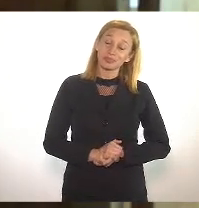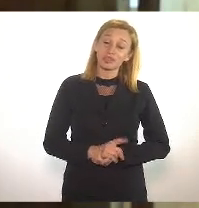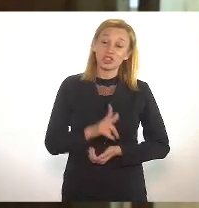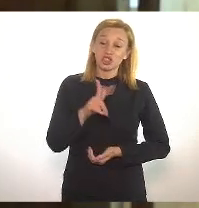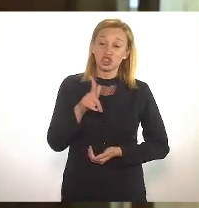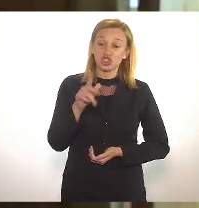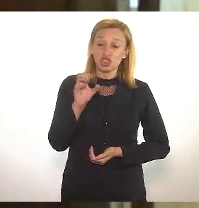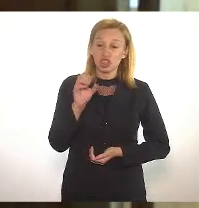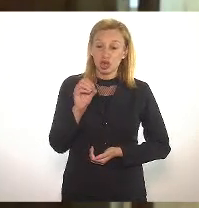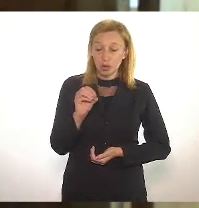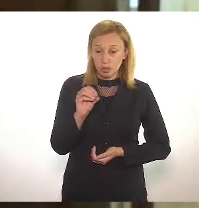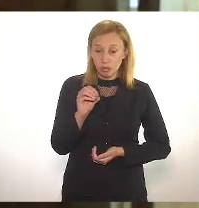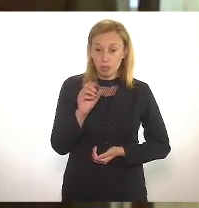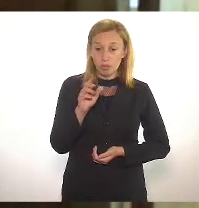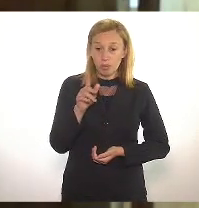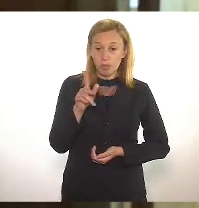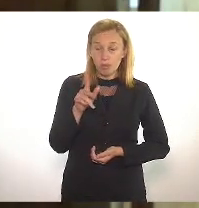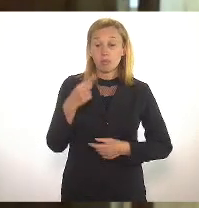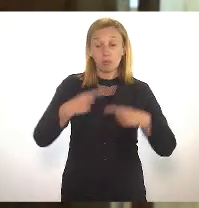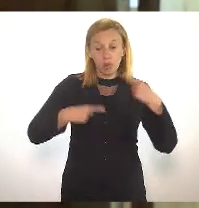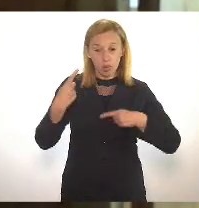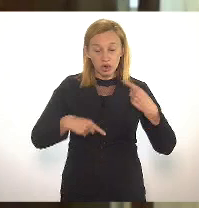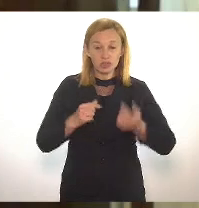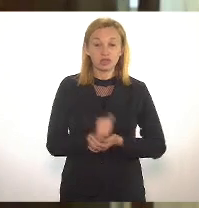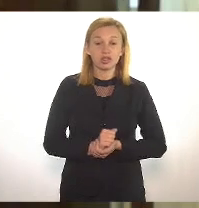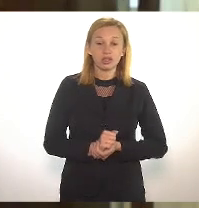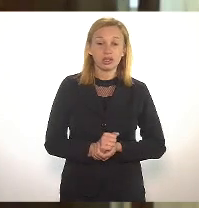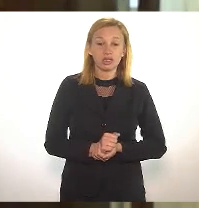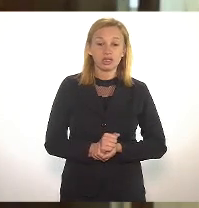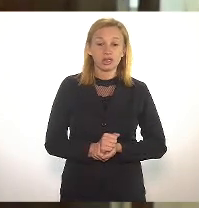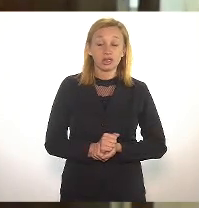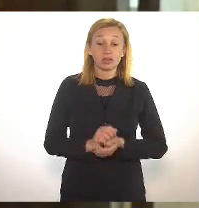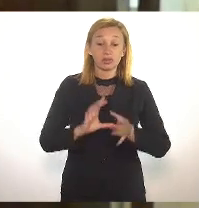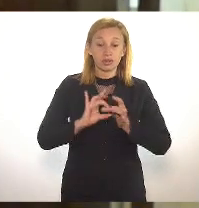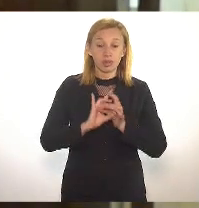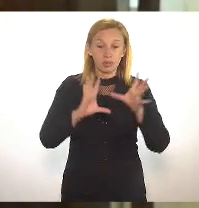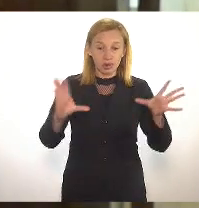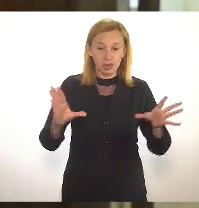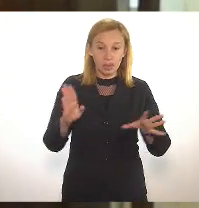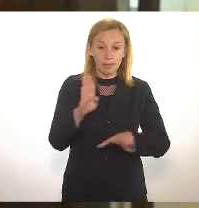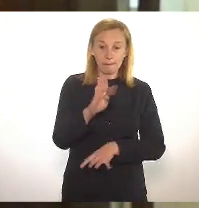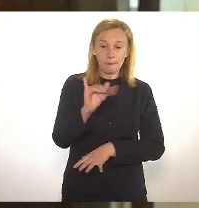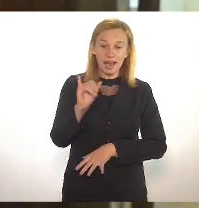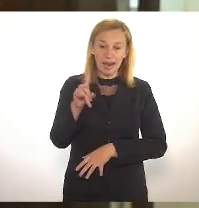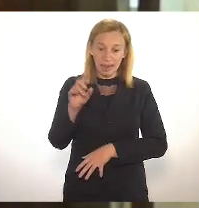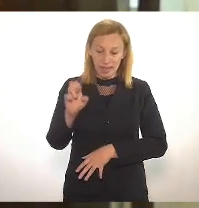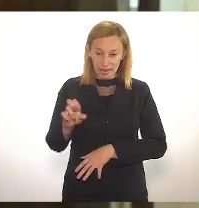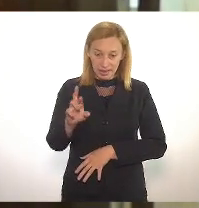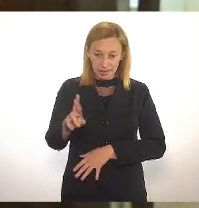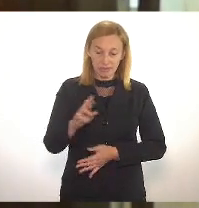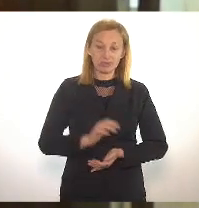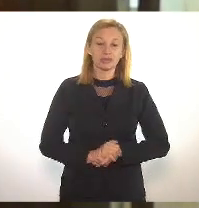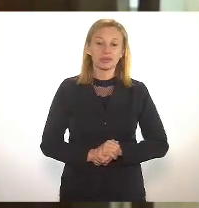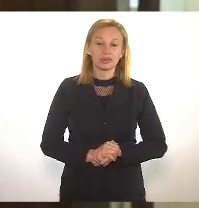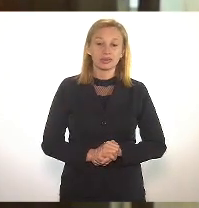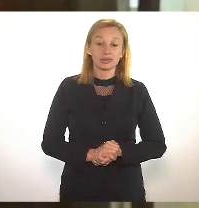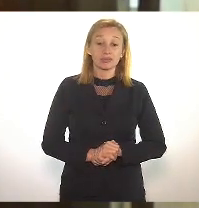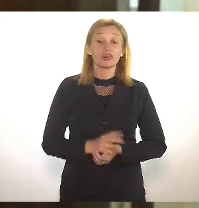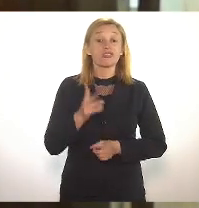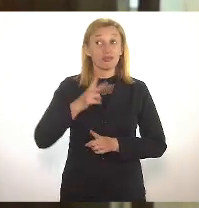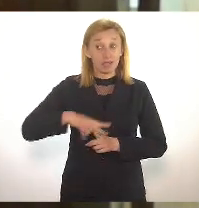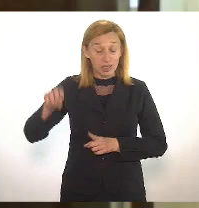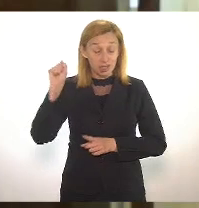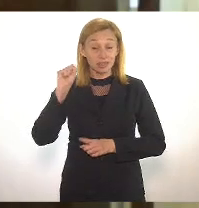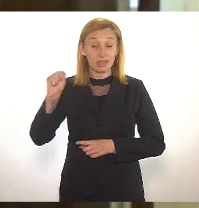geopolítico e o candidato democrata Biden, seja o vencedor